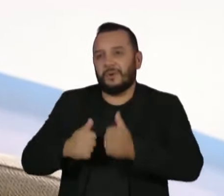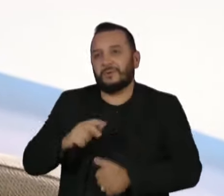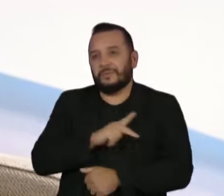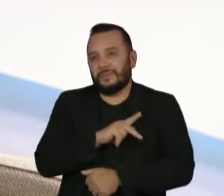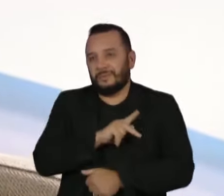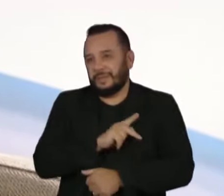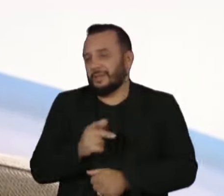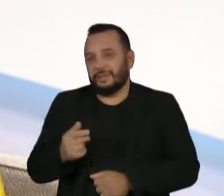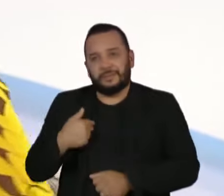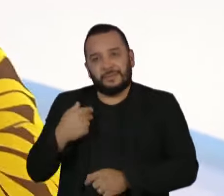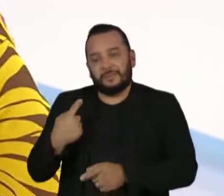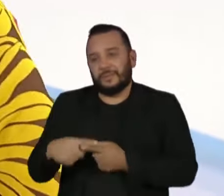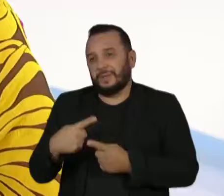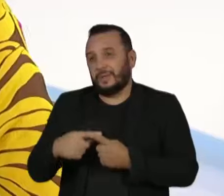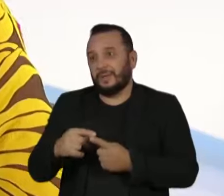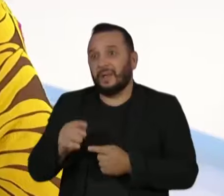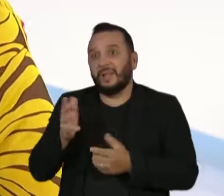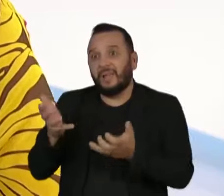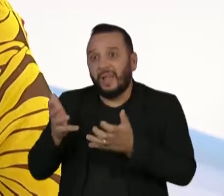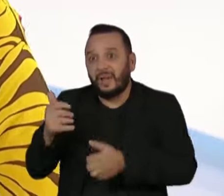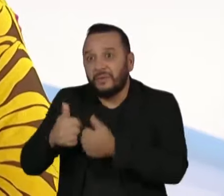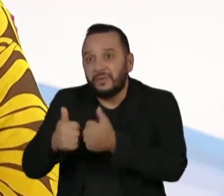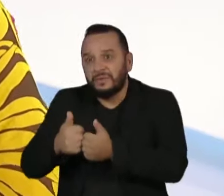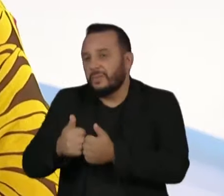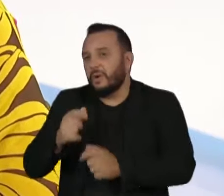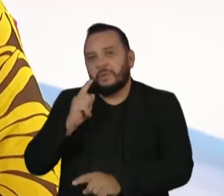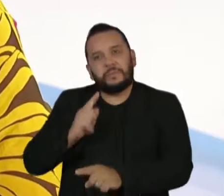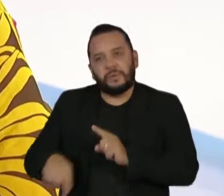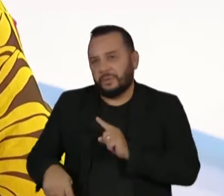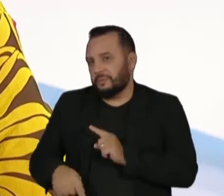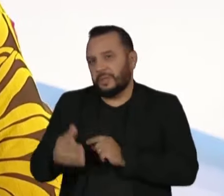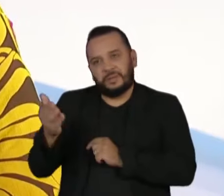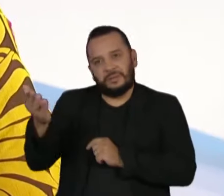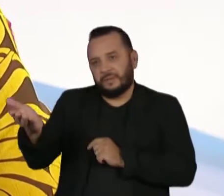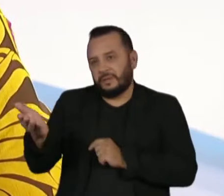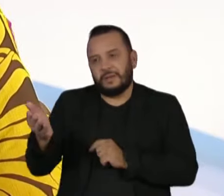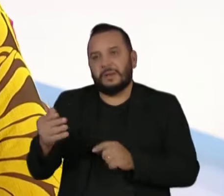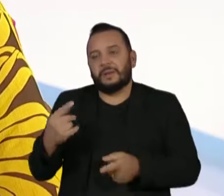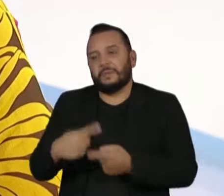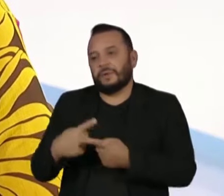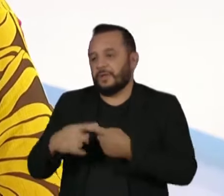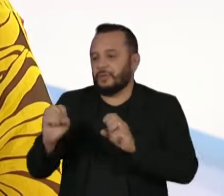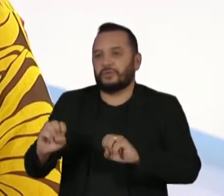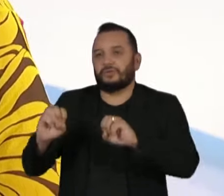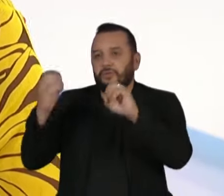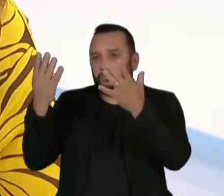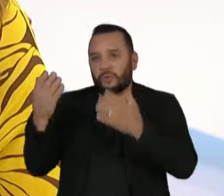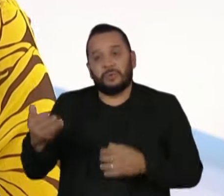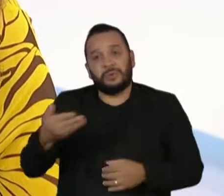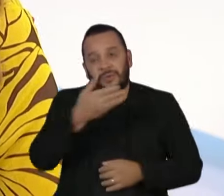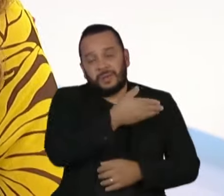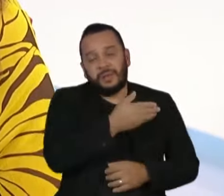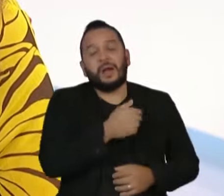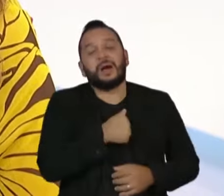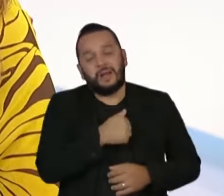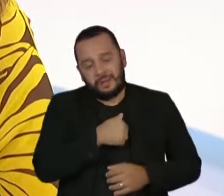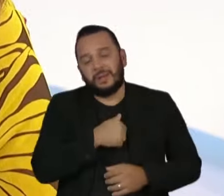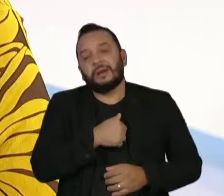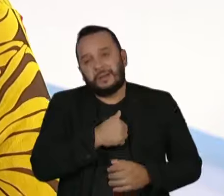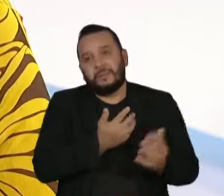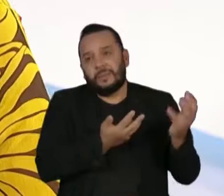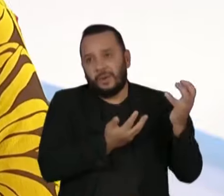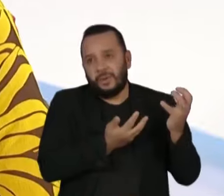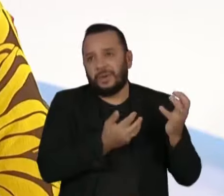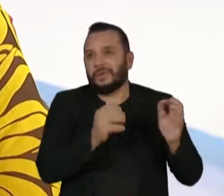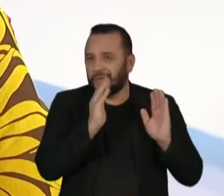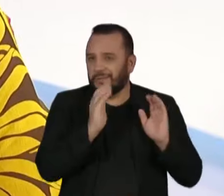jogar por causa de shows, felizmente temos Barueri, não é, para podermos acolher o